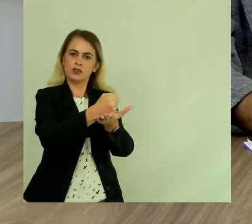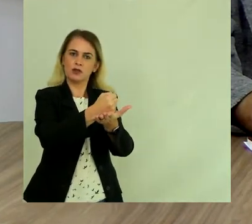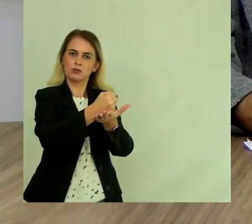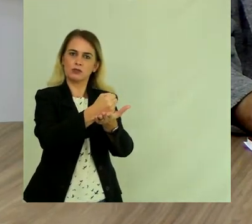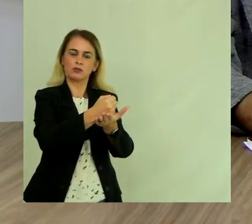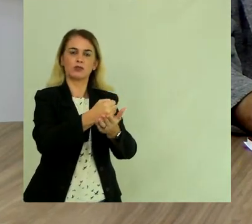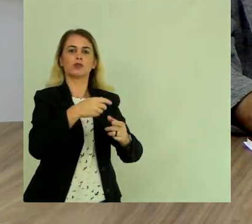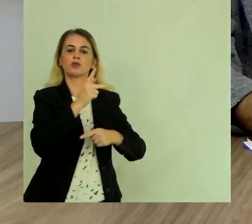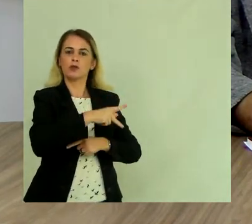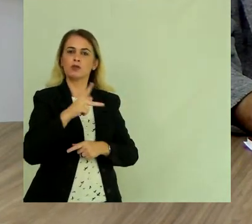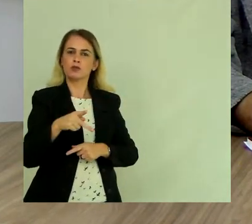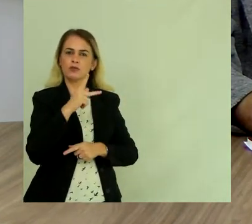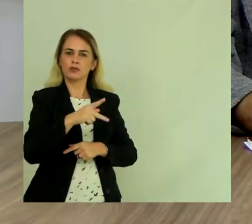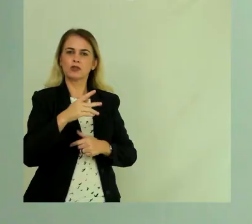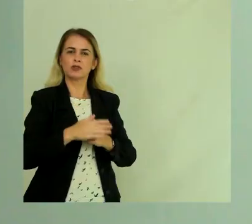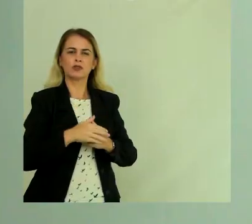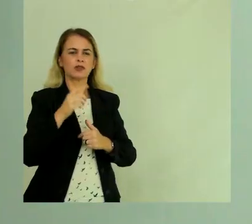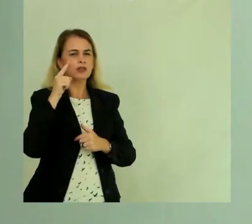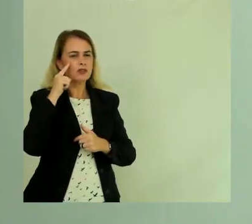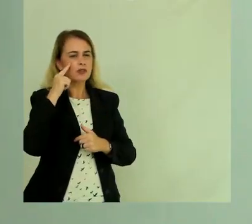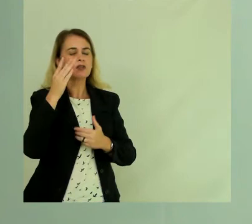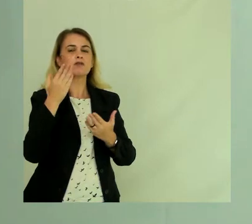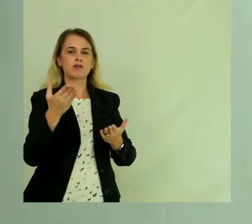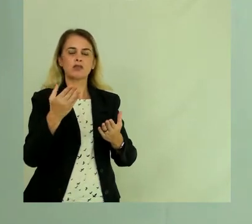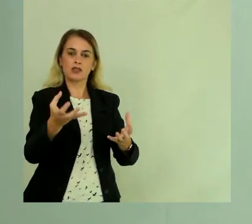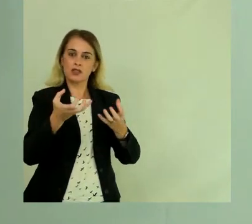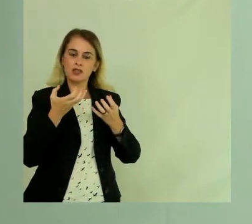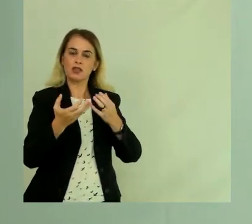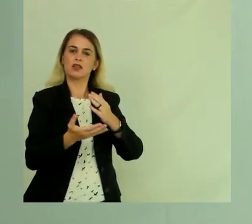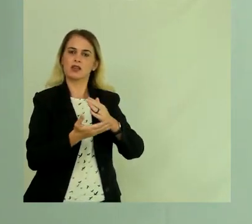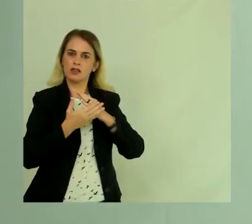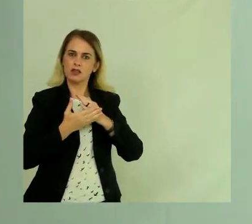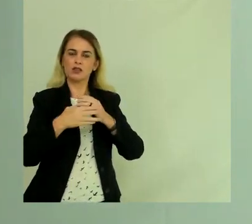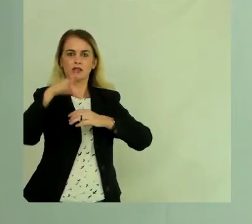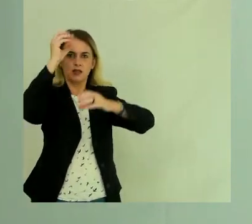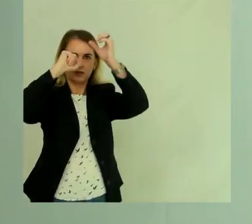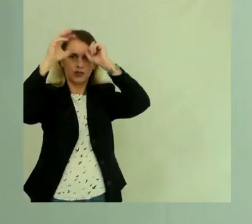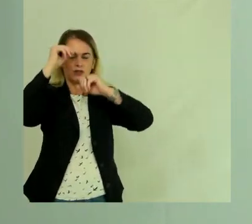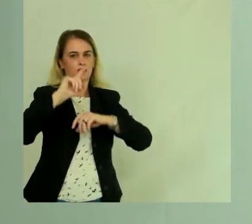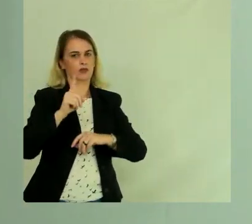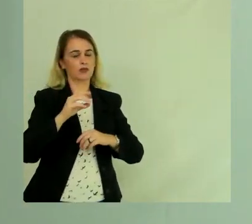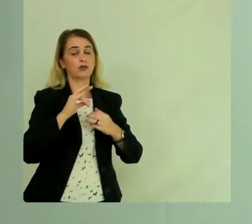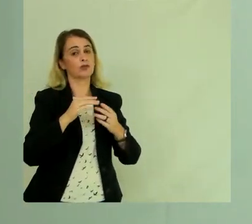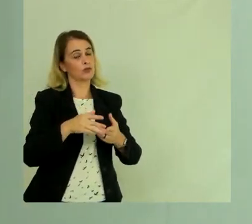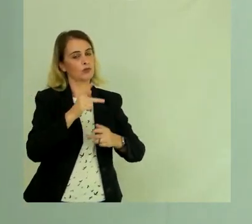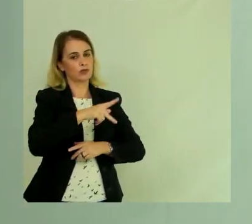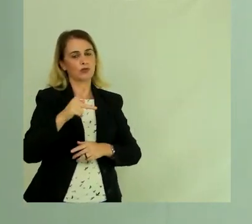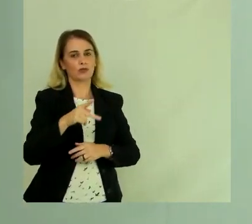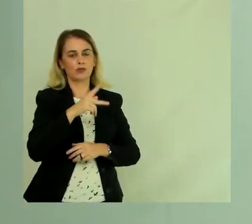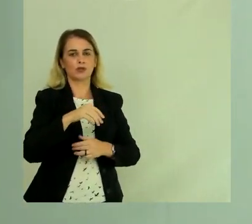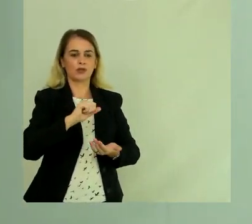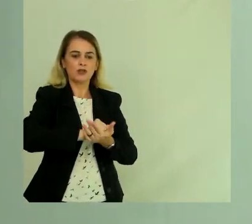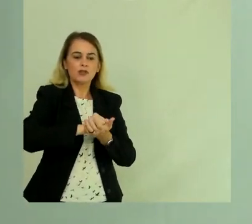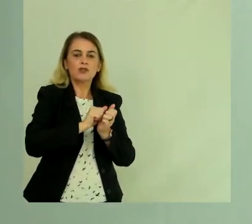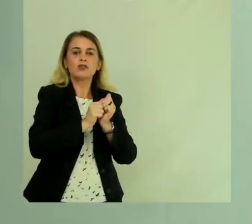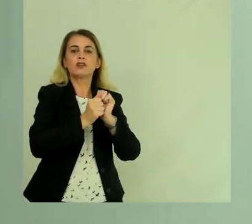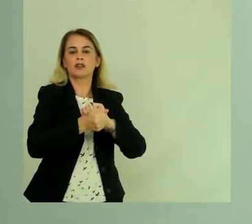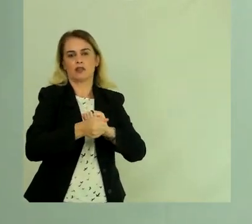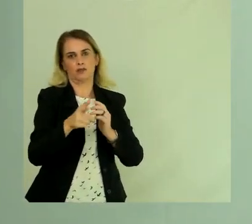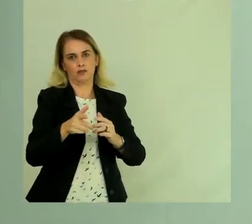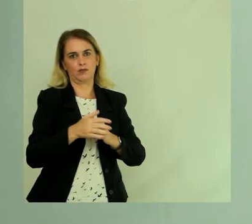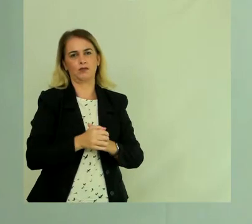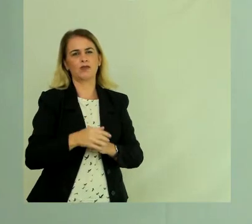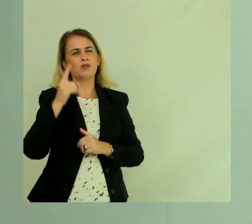ao professor que tem esse interesse pela Libras. Não são todos os professores, né, que se adaptam a Libras, por